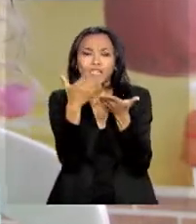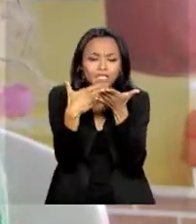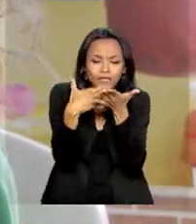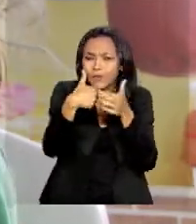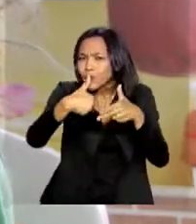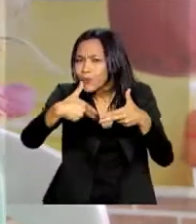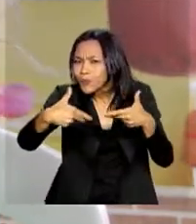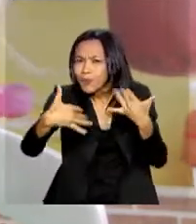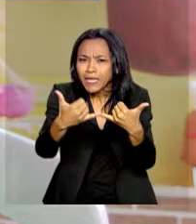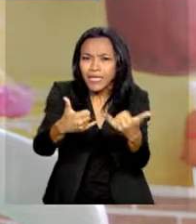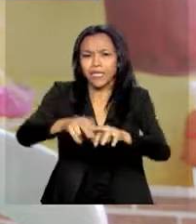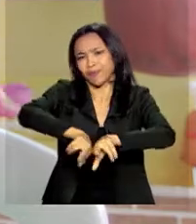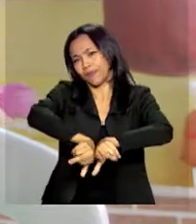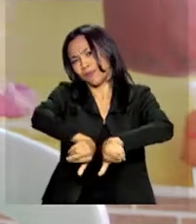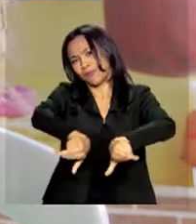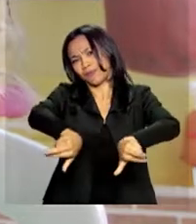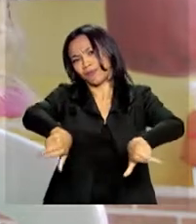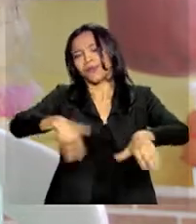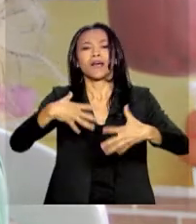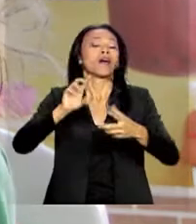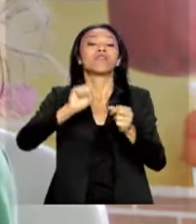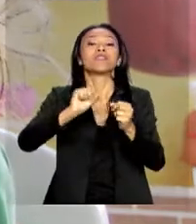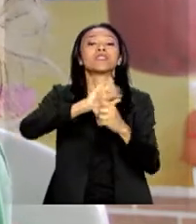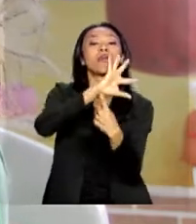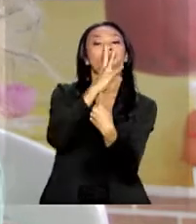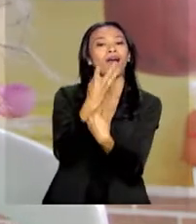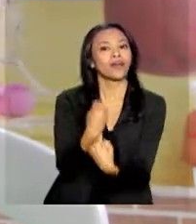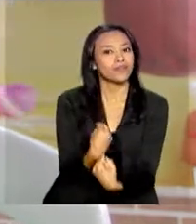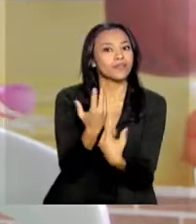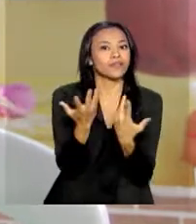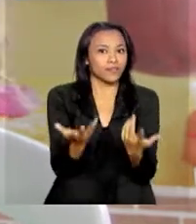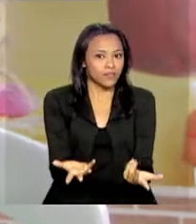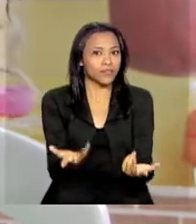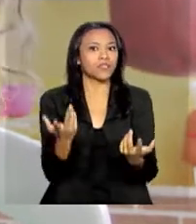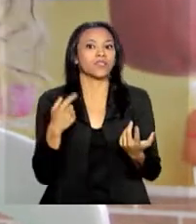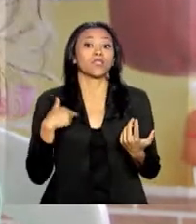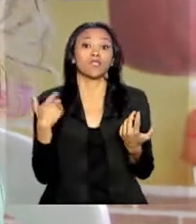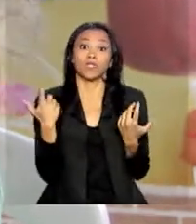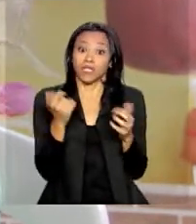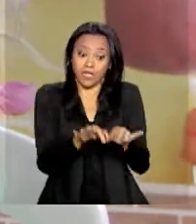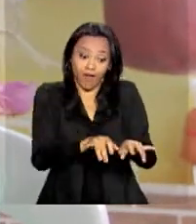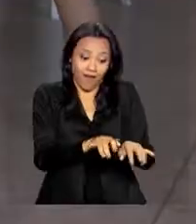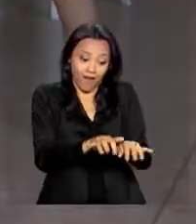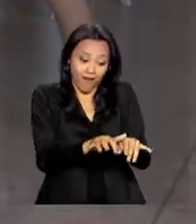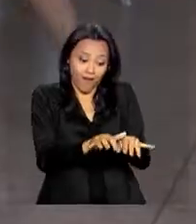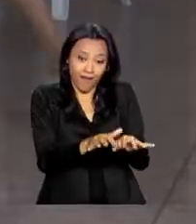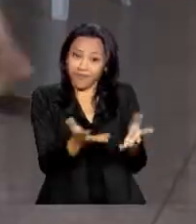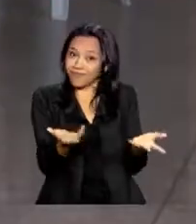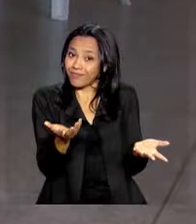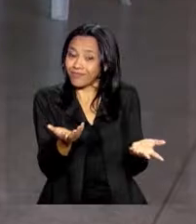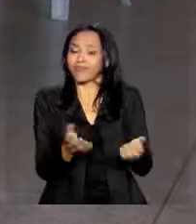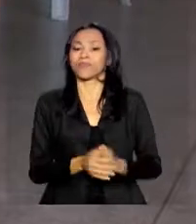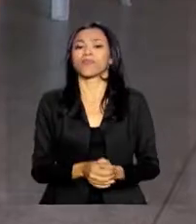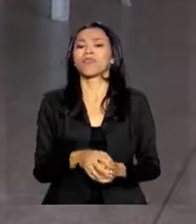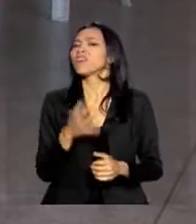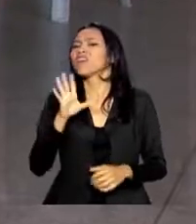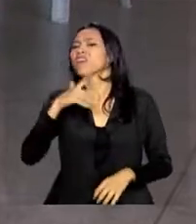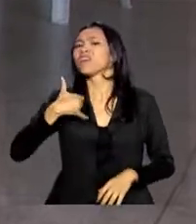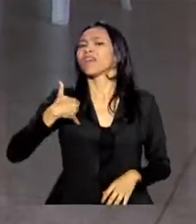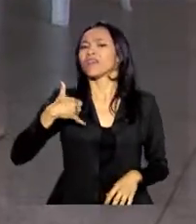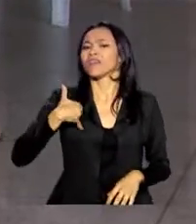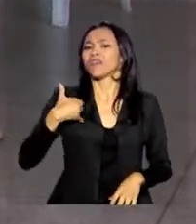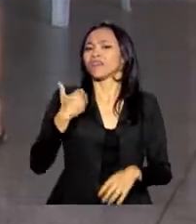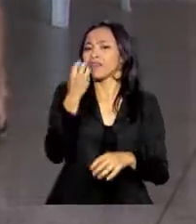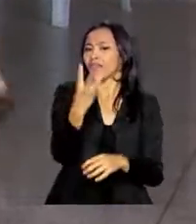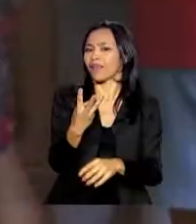várias coisas é fazer artes em brincar na informática e quem um dia aos três anos